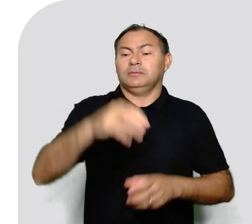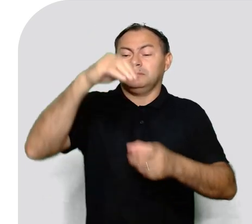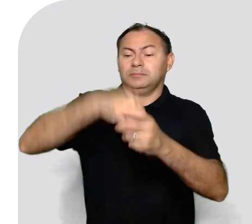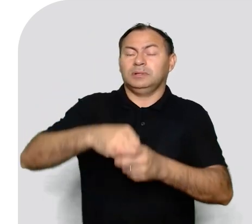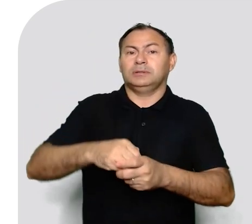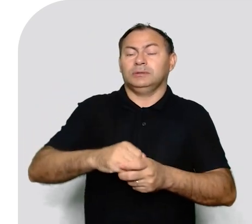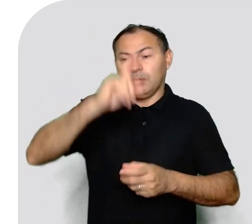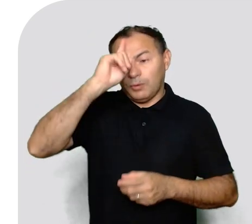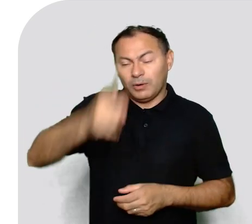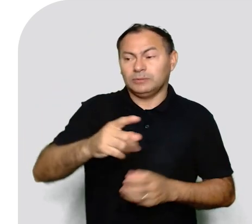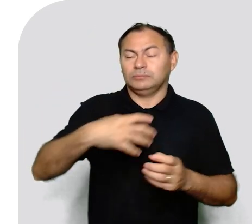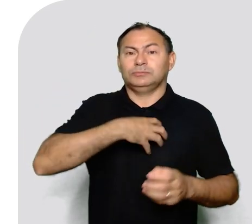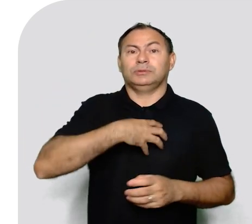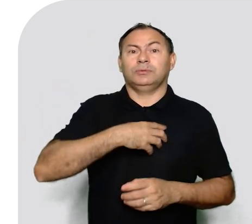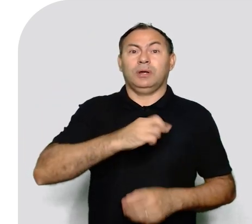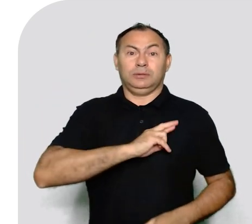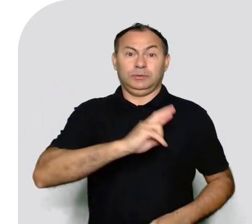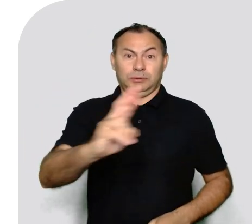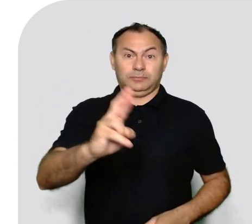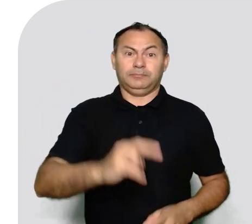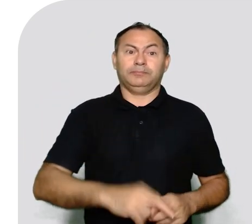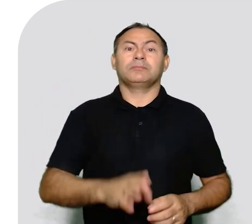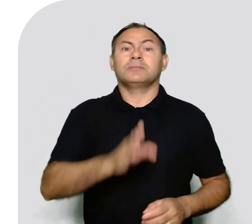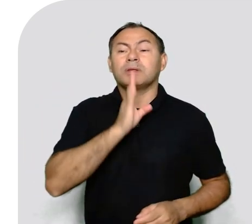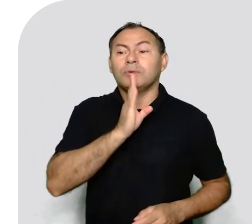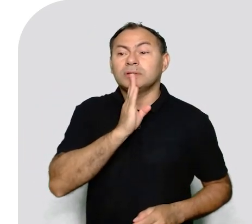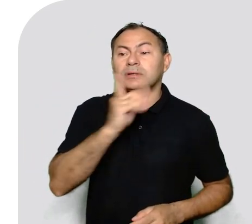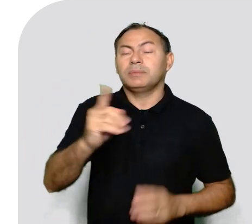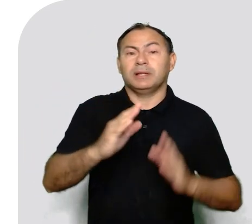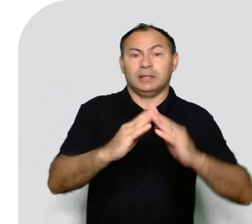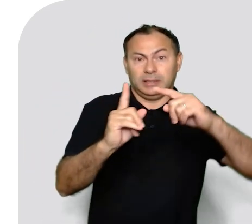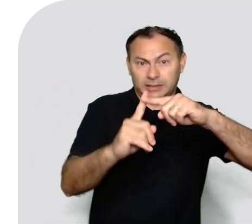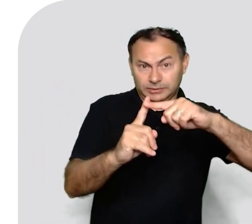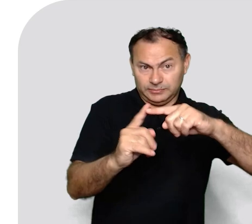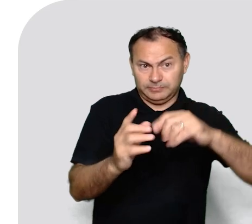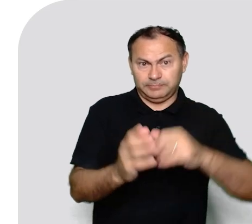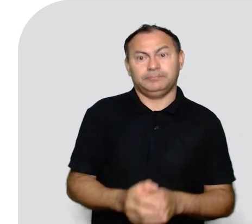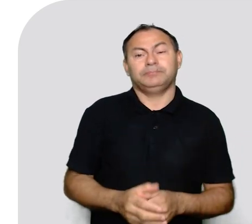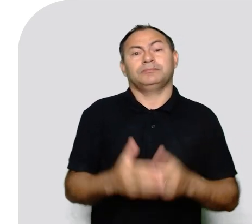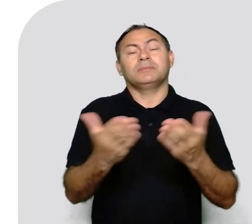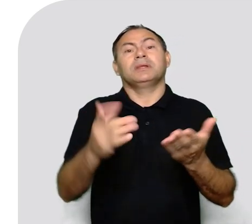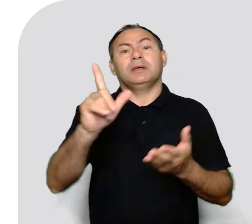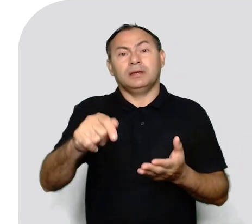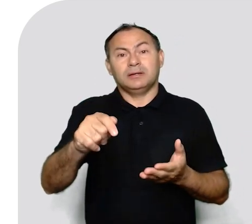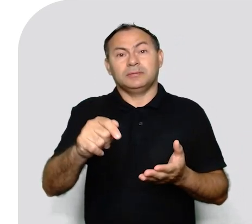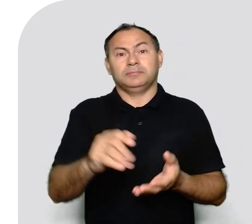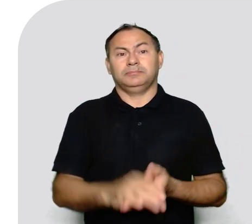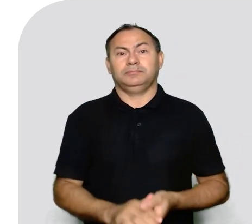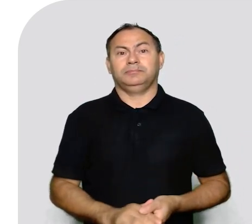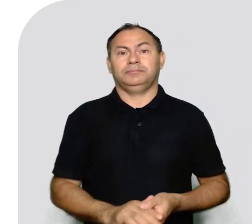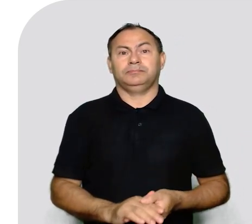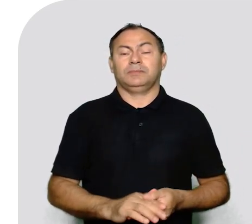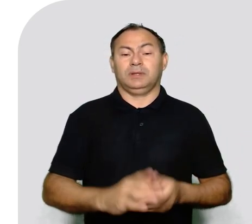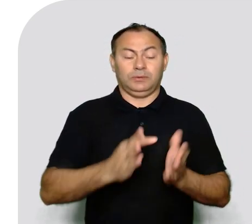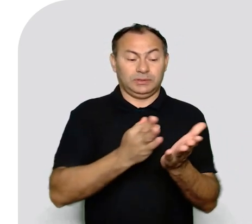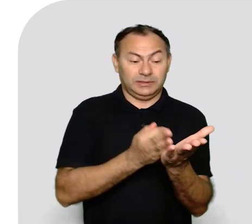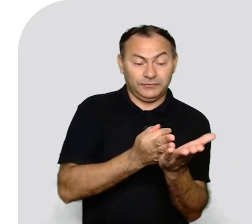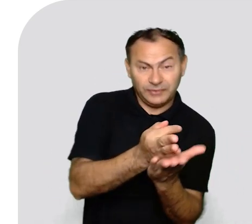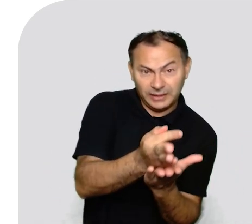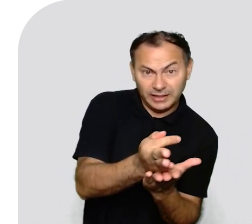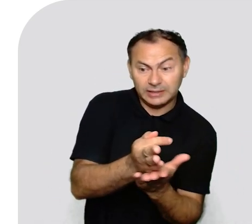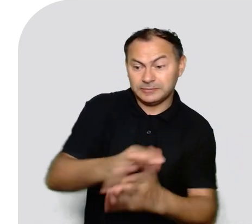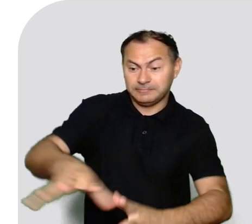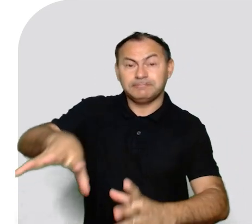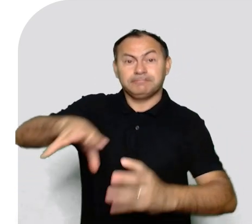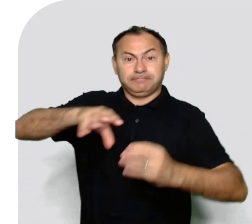são membros de ordem ou do estado religioso reconhecido pela Igreja, isto é, os fiéis